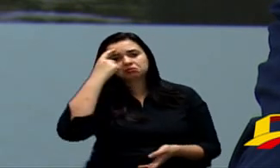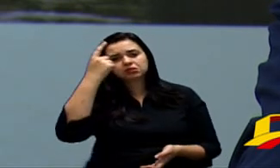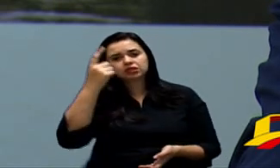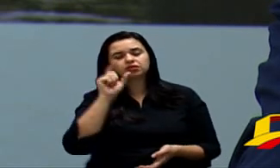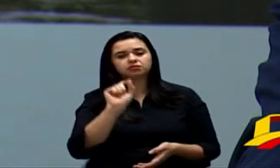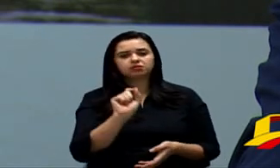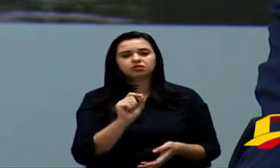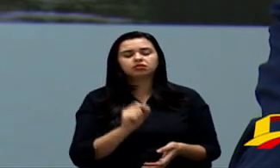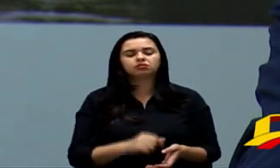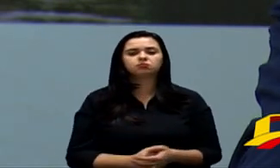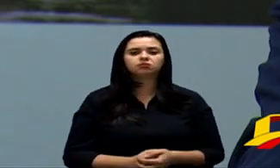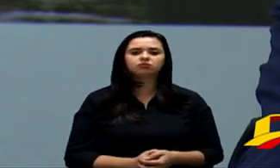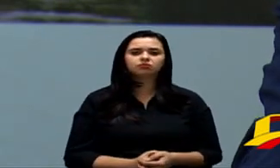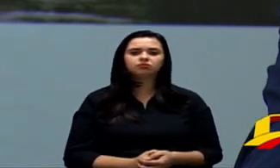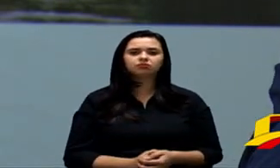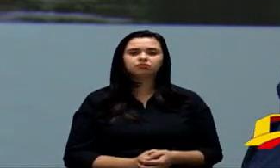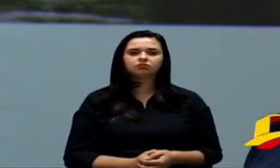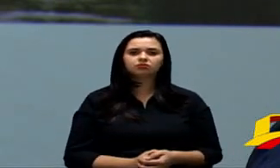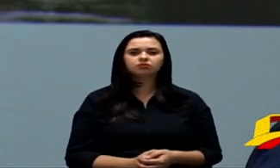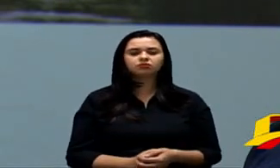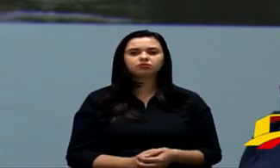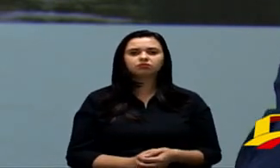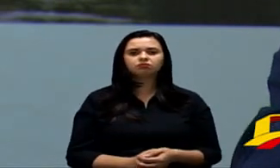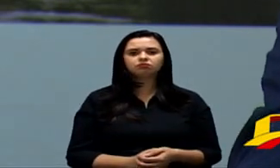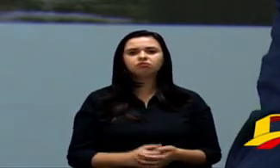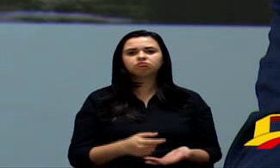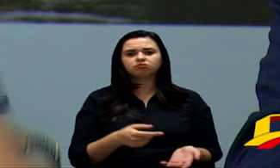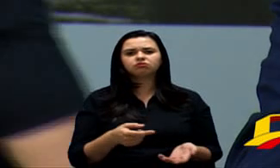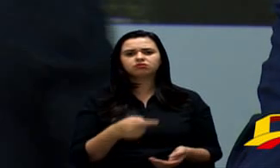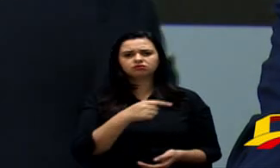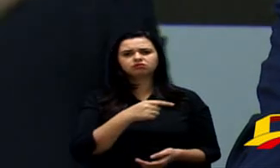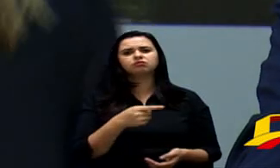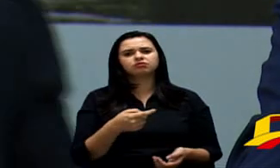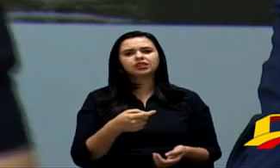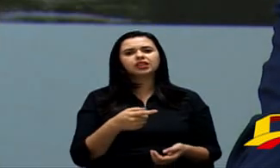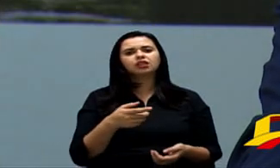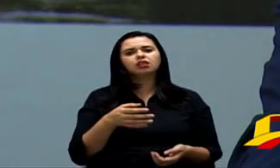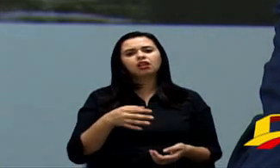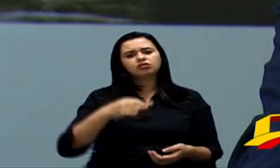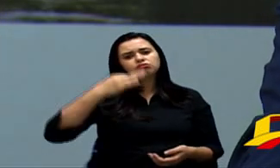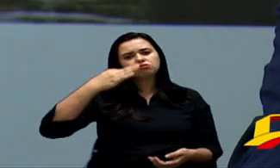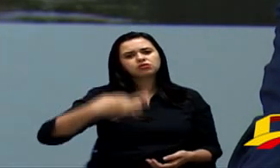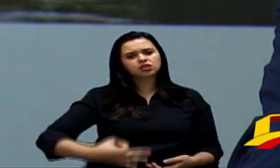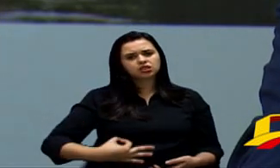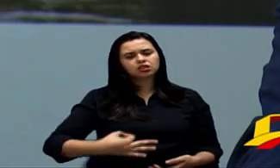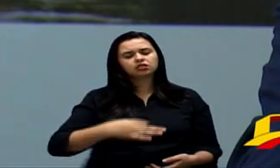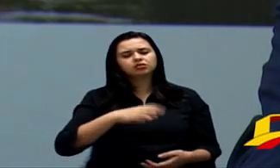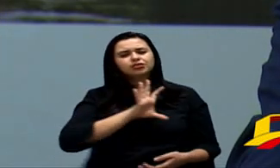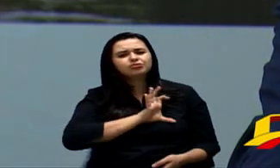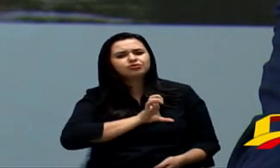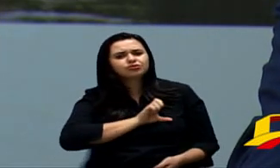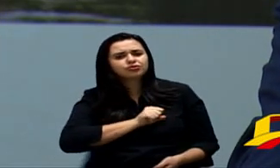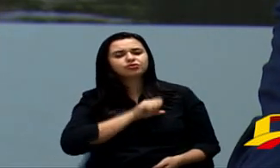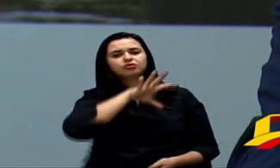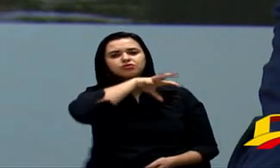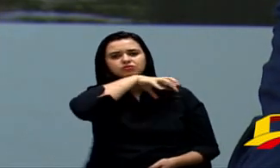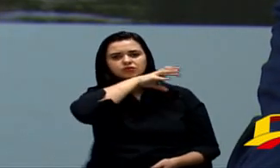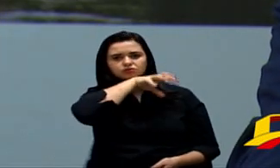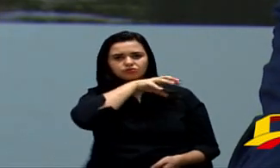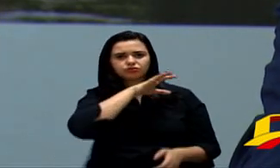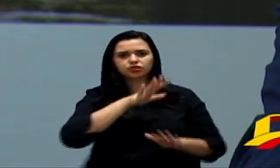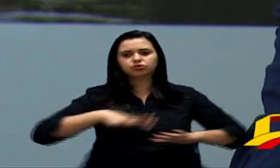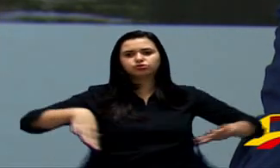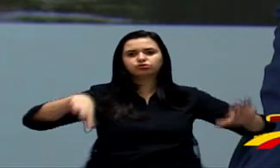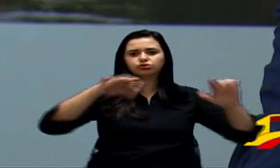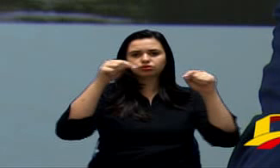me passa pela cabeça é essa causa justa, a gente amar os animais. Todo mundo está aqui hoje é por um bem único, porque todos nós